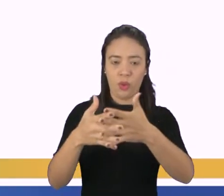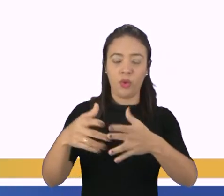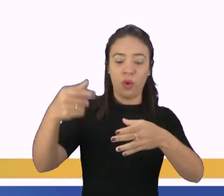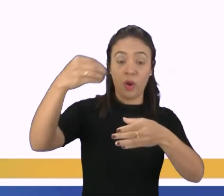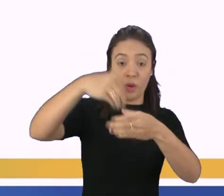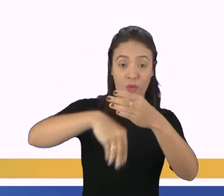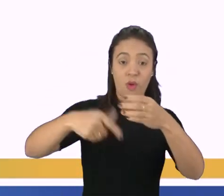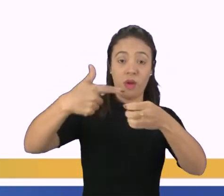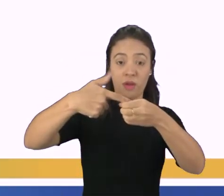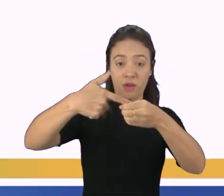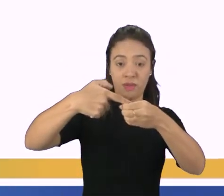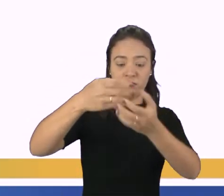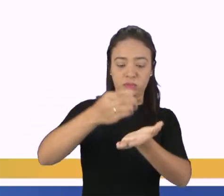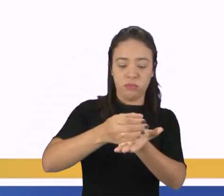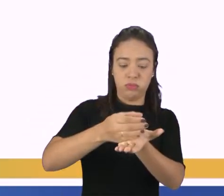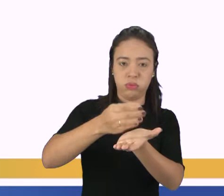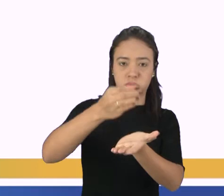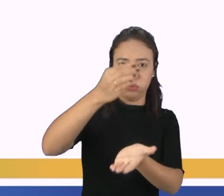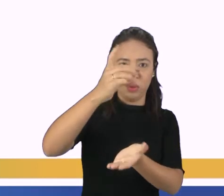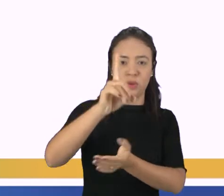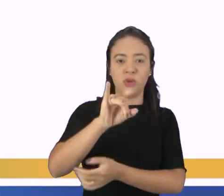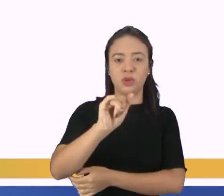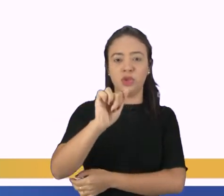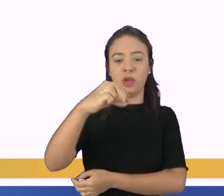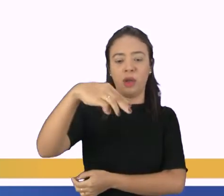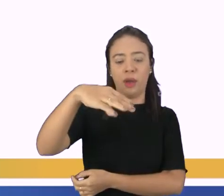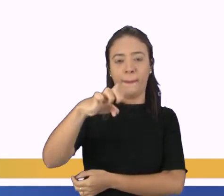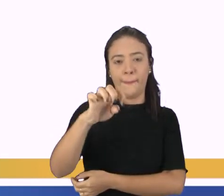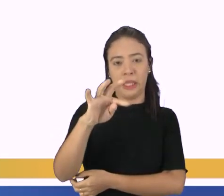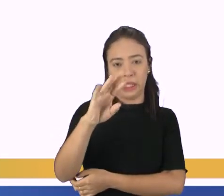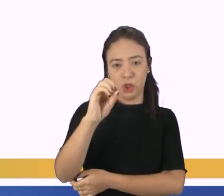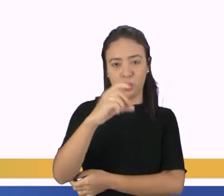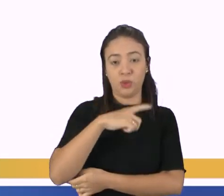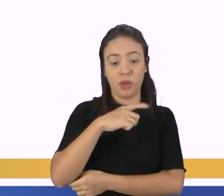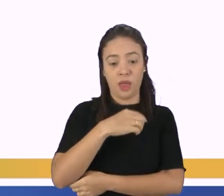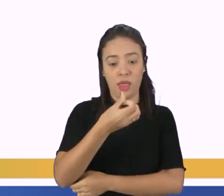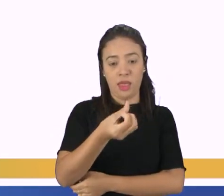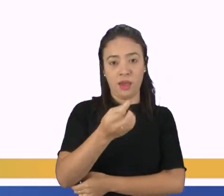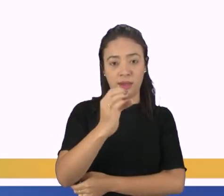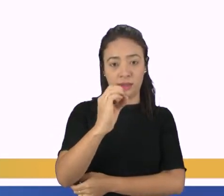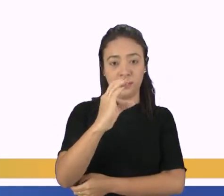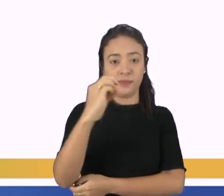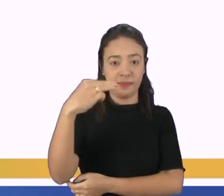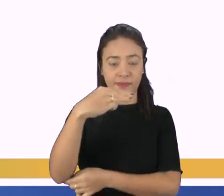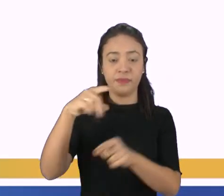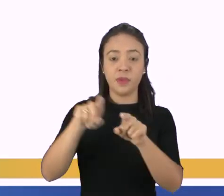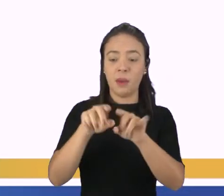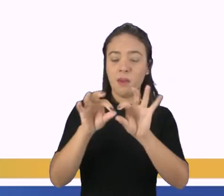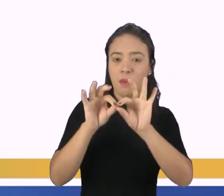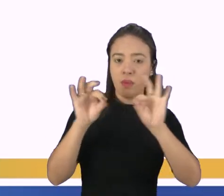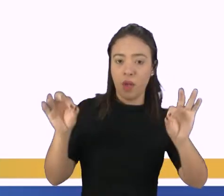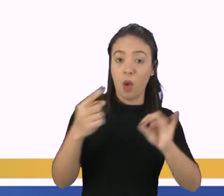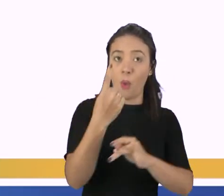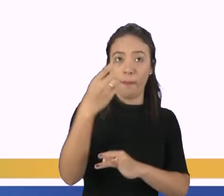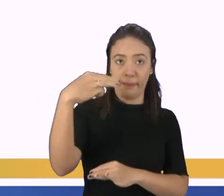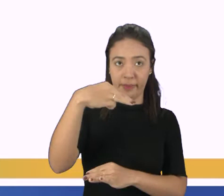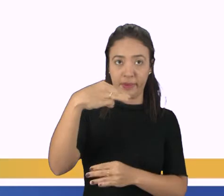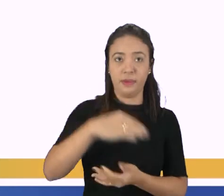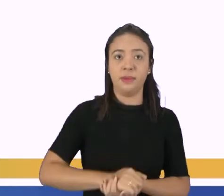formato cilíndrico. O diâmetro de sua base mede 60 centímetros e o seu comprimento mede 1